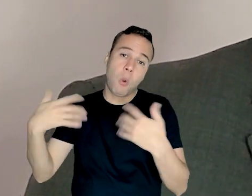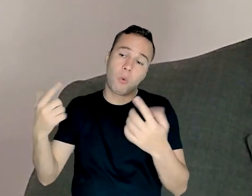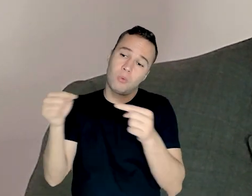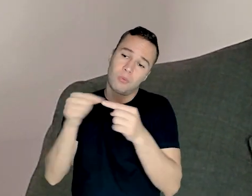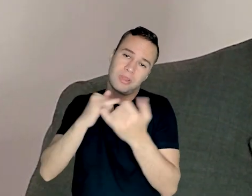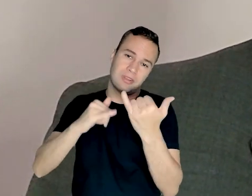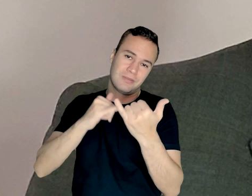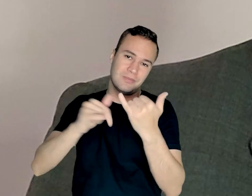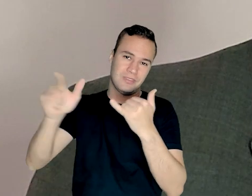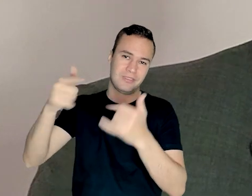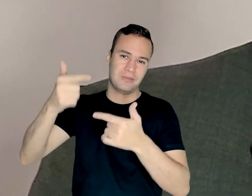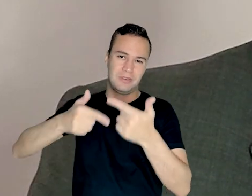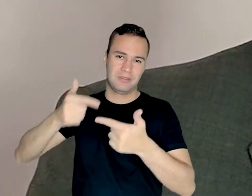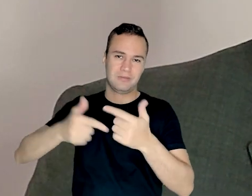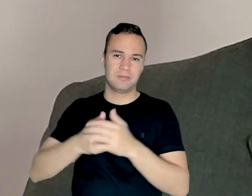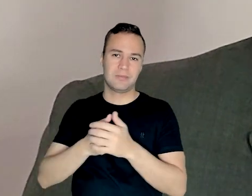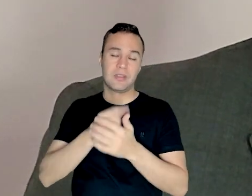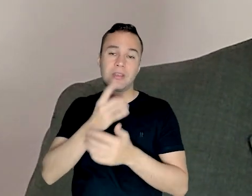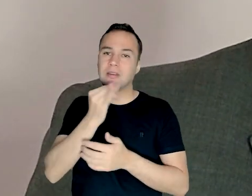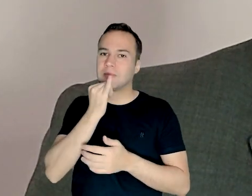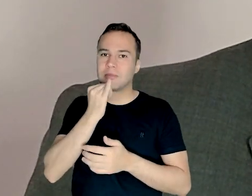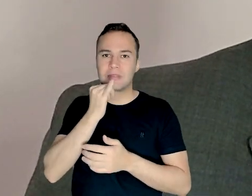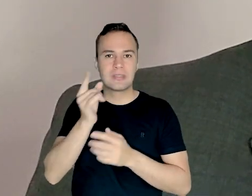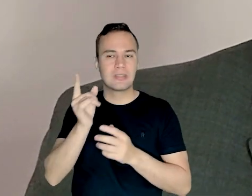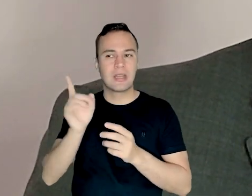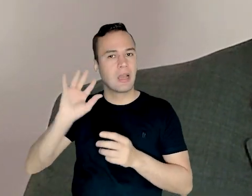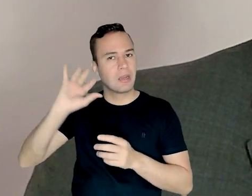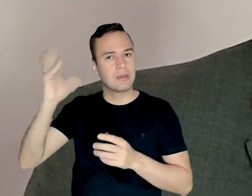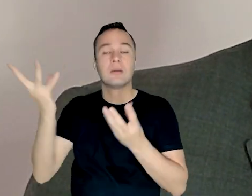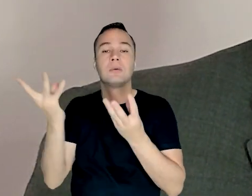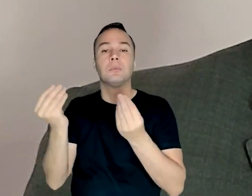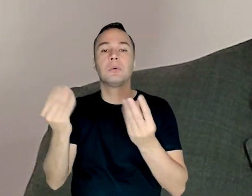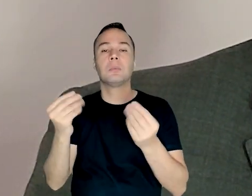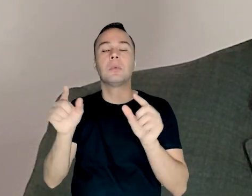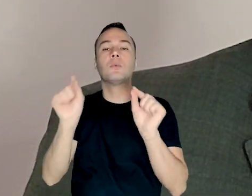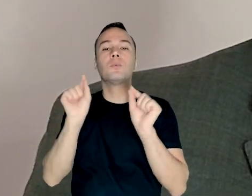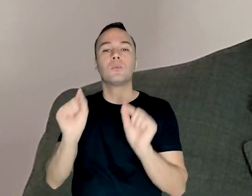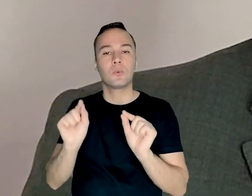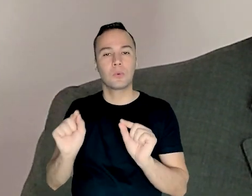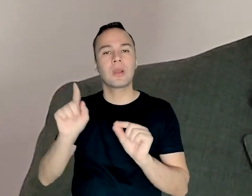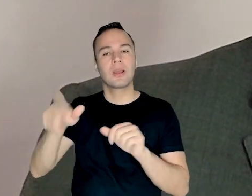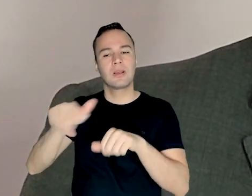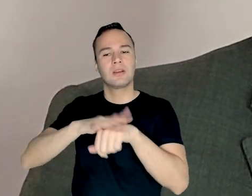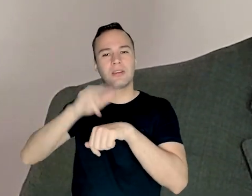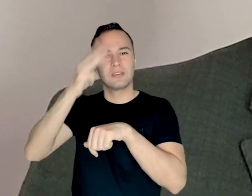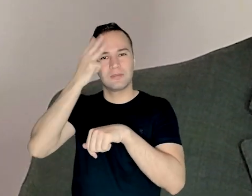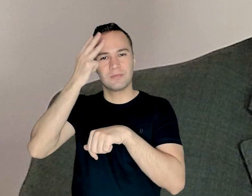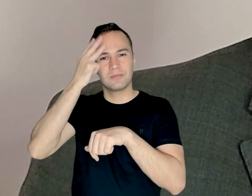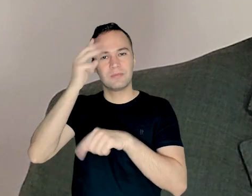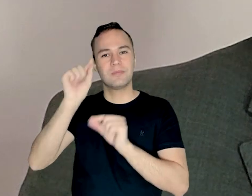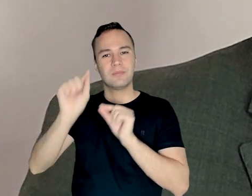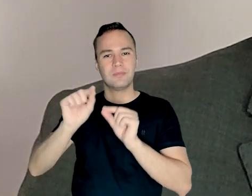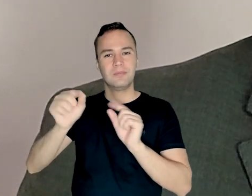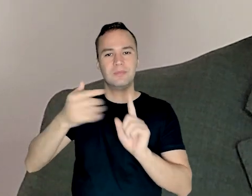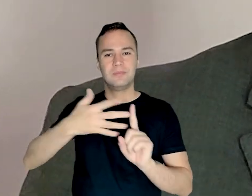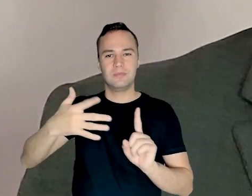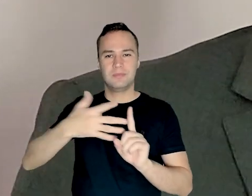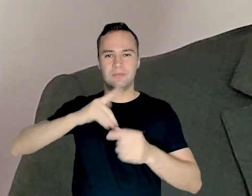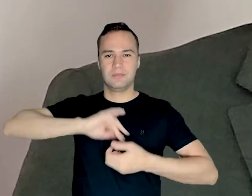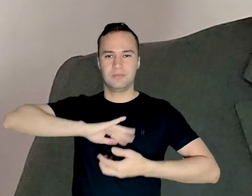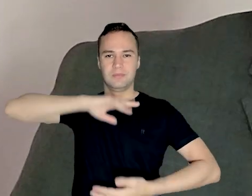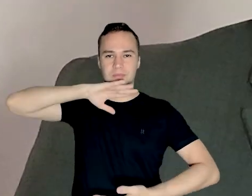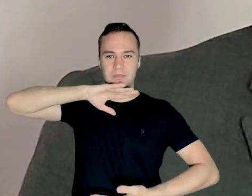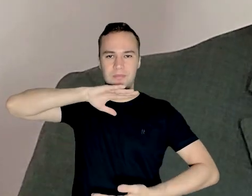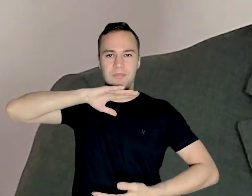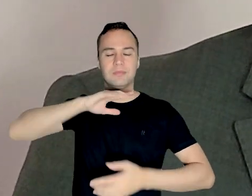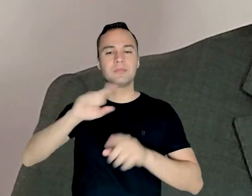estarem relacionadas ao trabalho. Exemplo clássico de doenças mentais causadas pelo trabalho são a síndrome